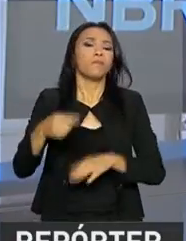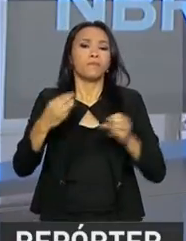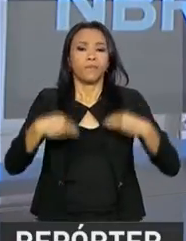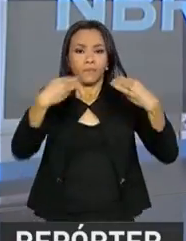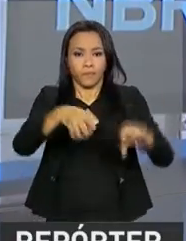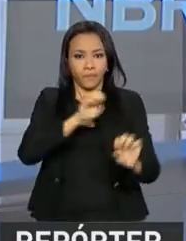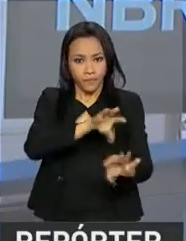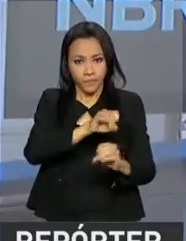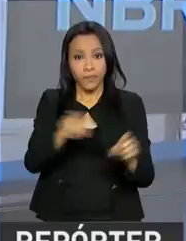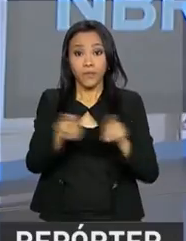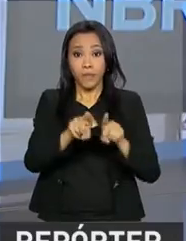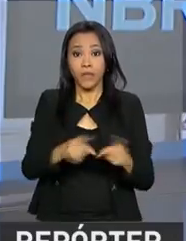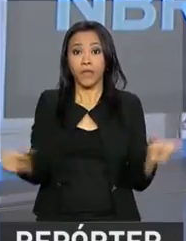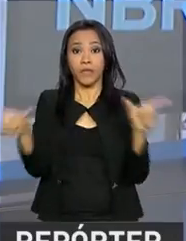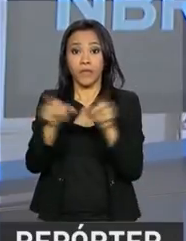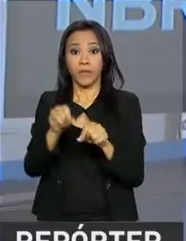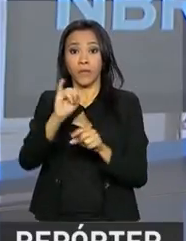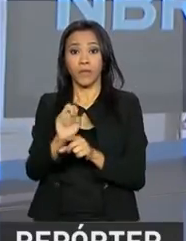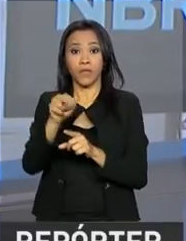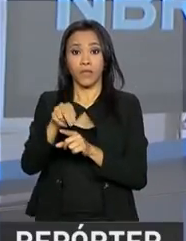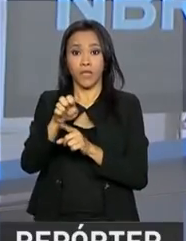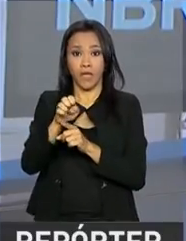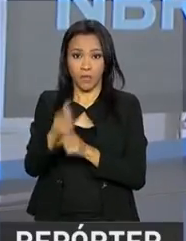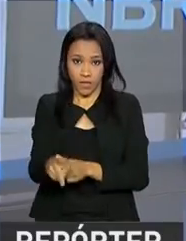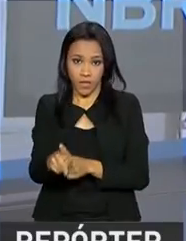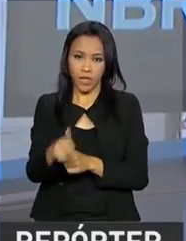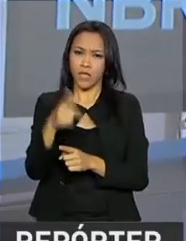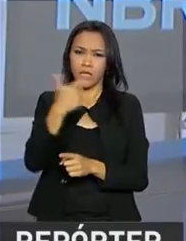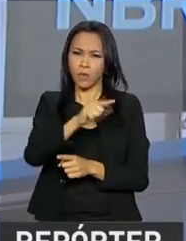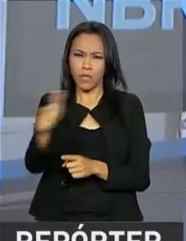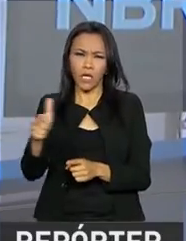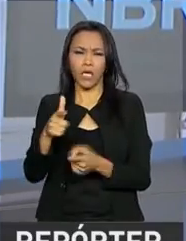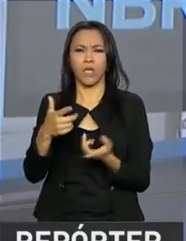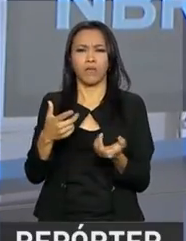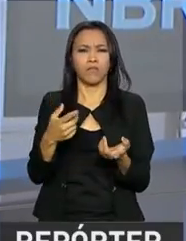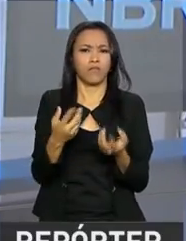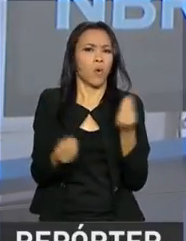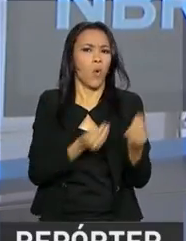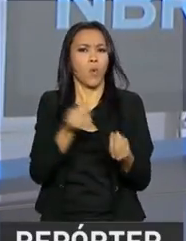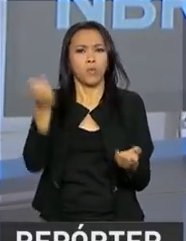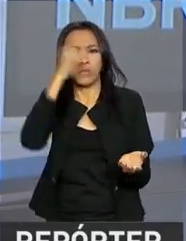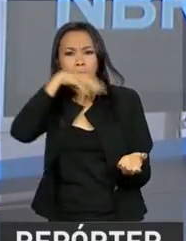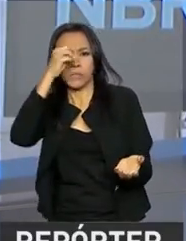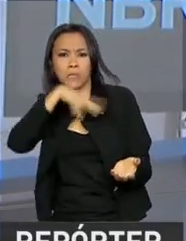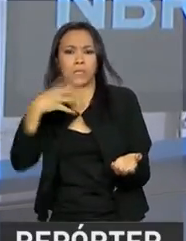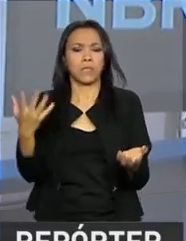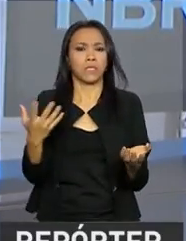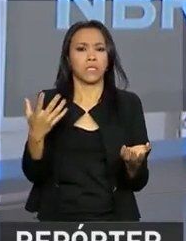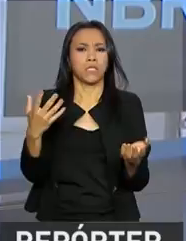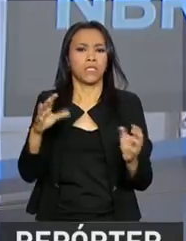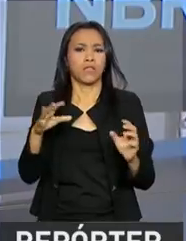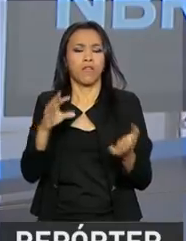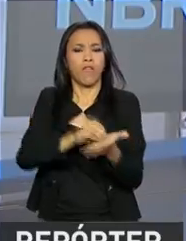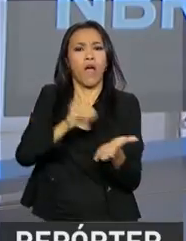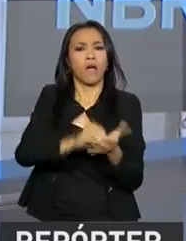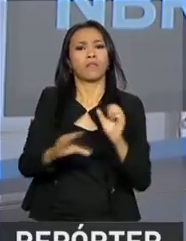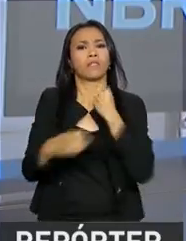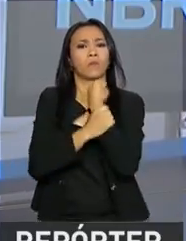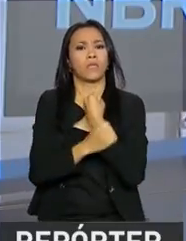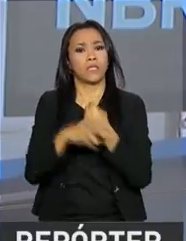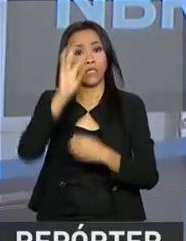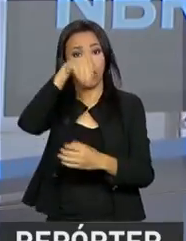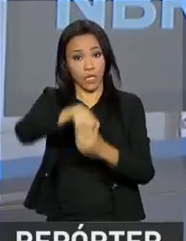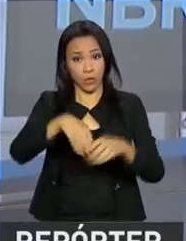Inep divulgaram nota esclarecendo que não há registro de incidente de segurança ou acesso indevido aos dados dos Estudantes